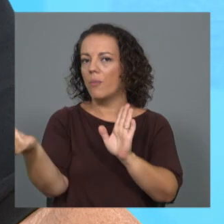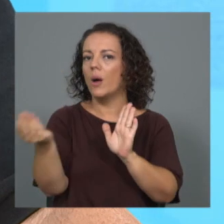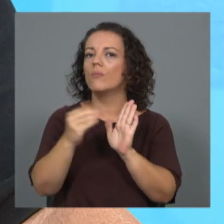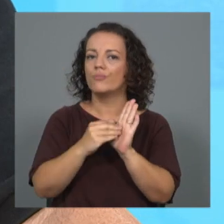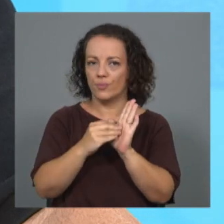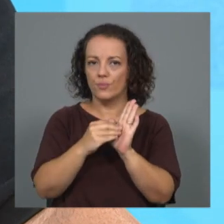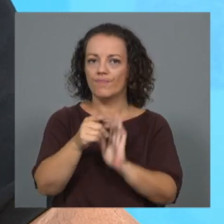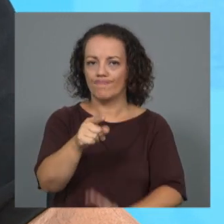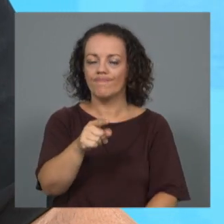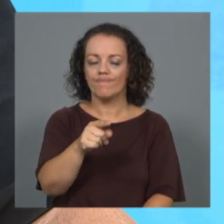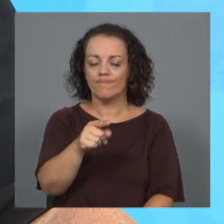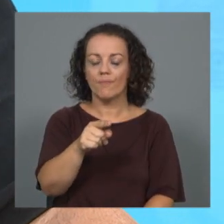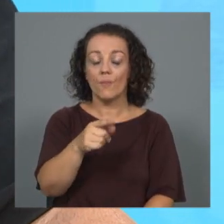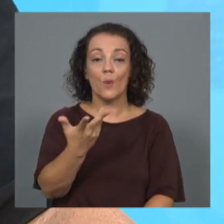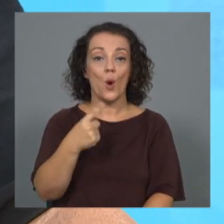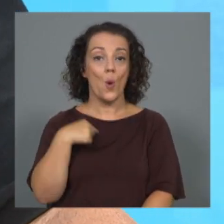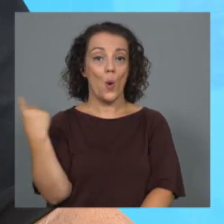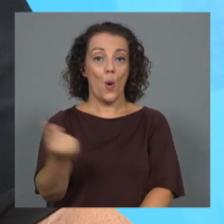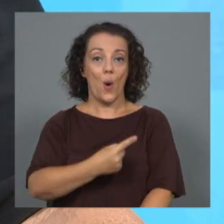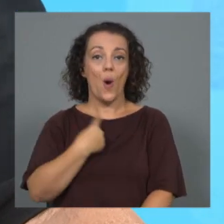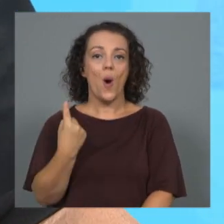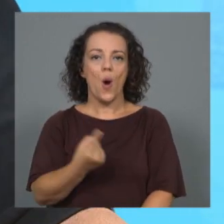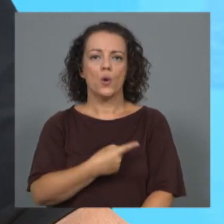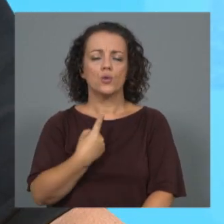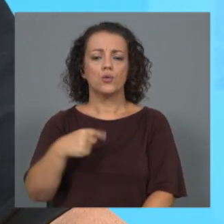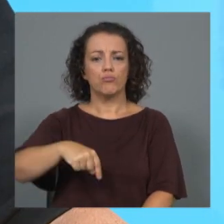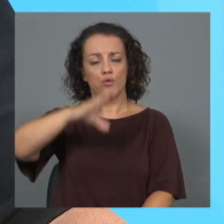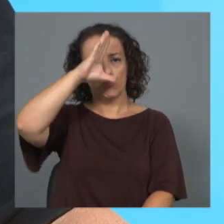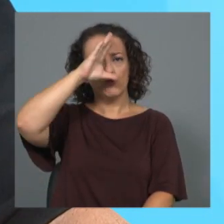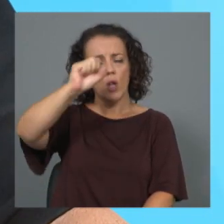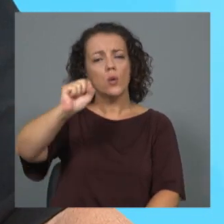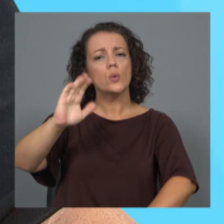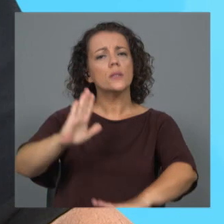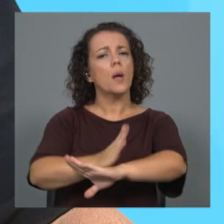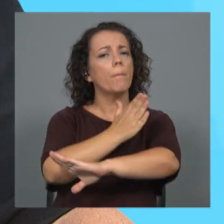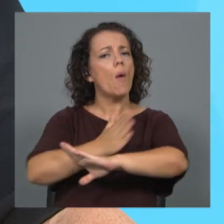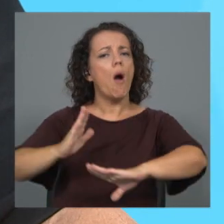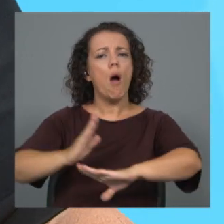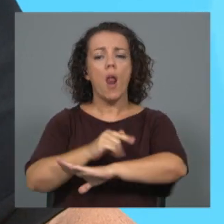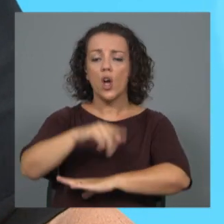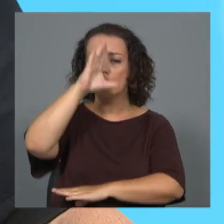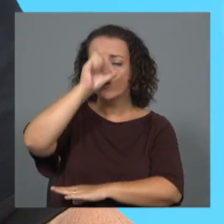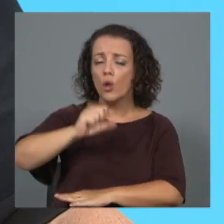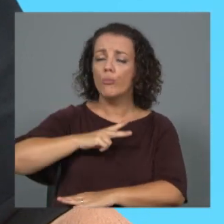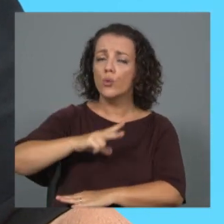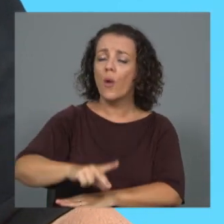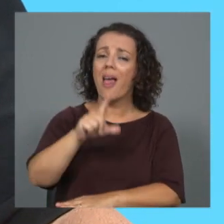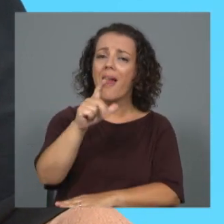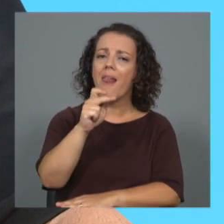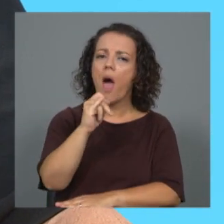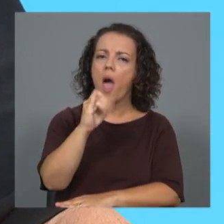É que nós estamos num Estado laico. O governo português, o Estado português, não